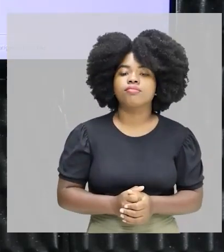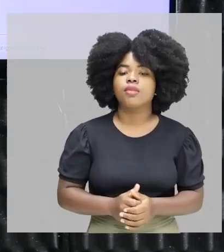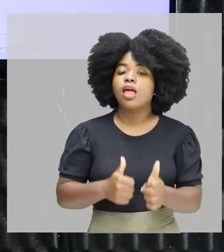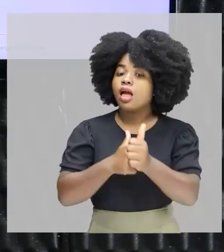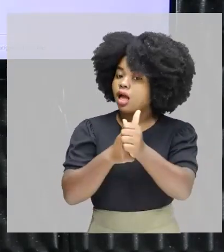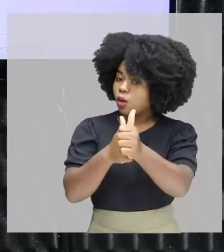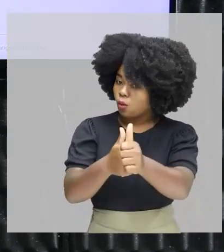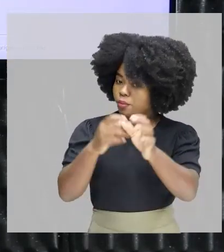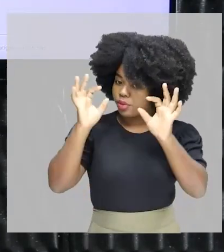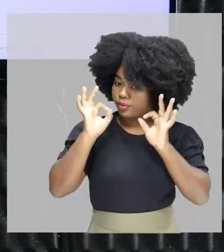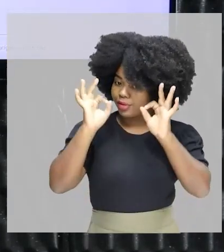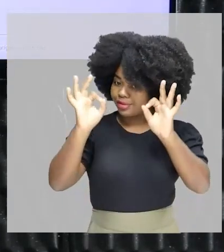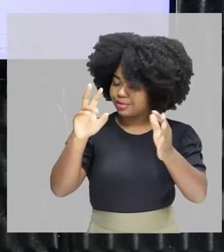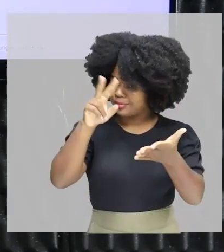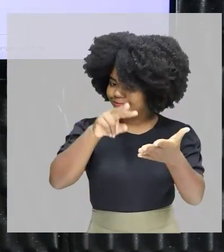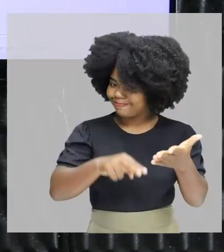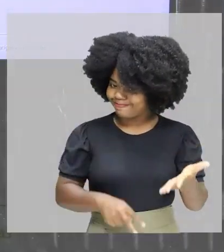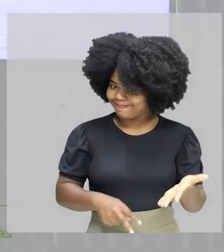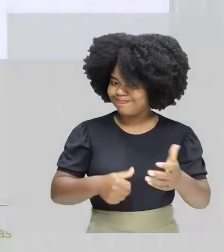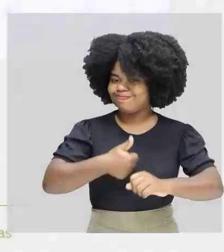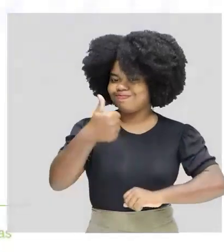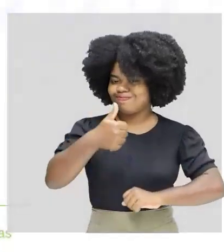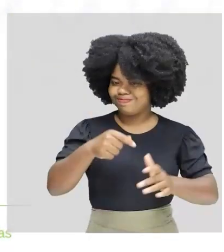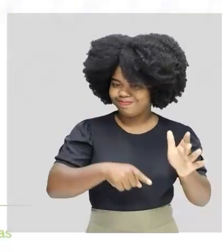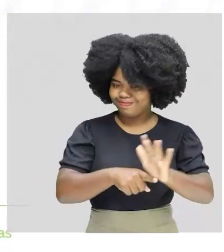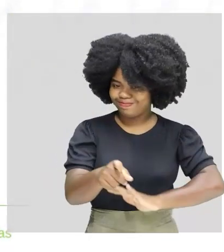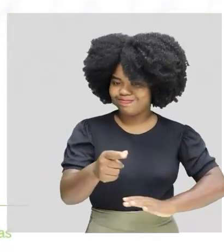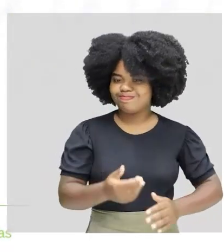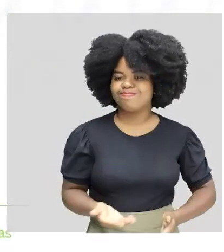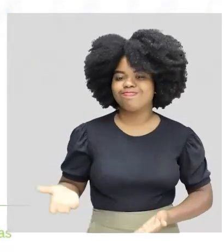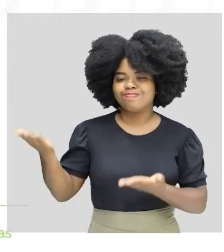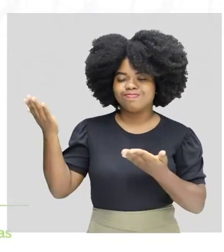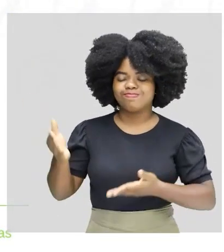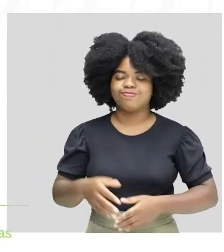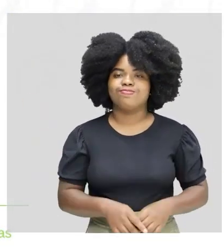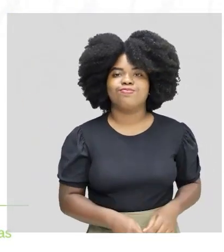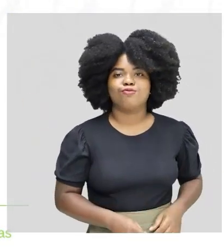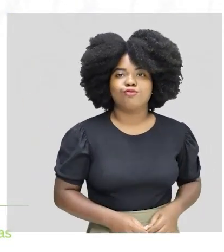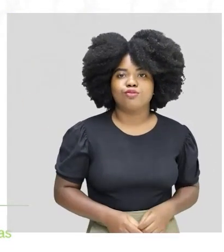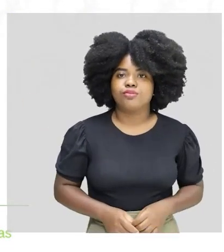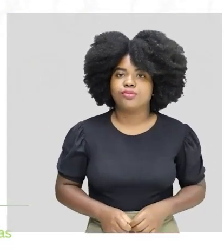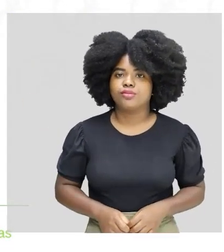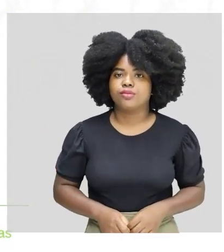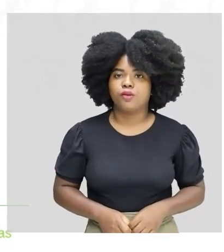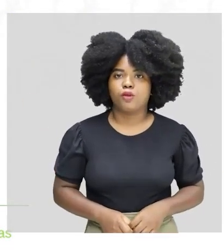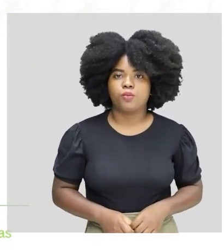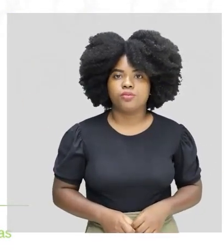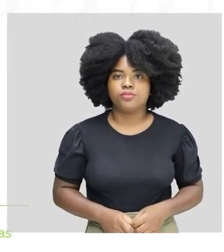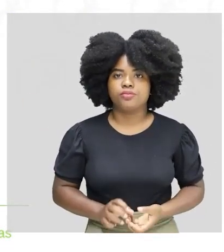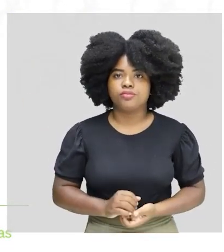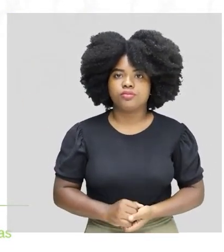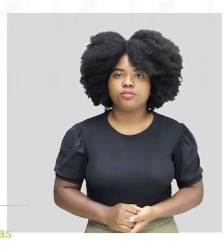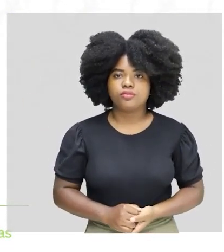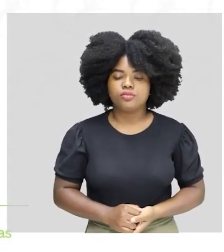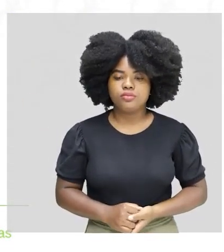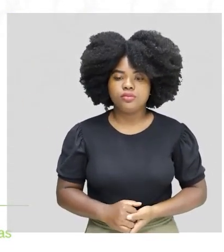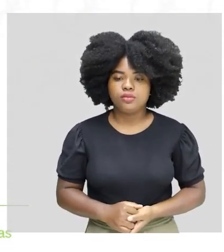Então, atenção, Enem 2021. Para garantir que produtos eletrônicos